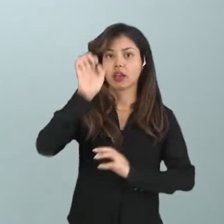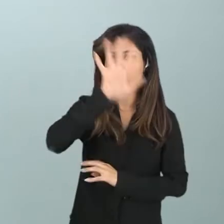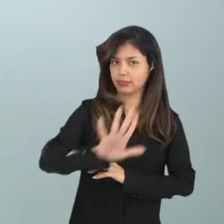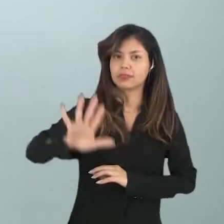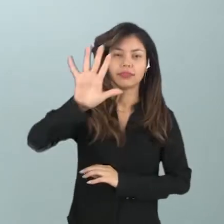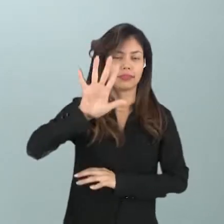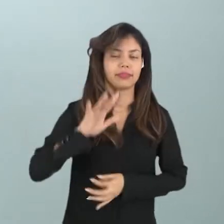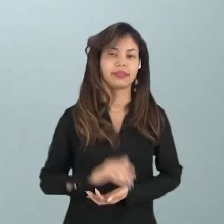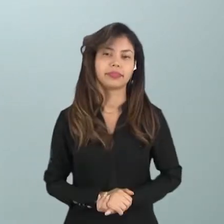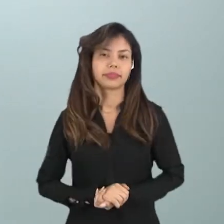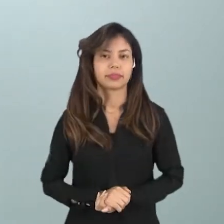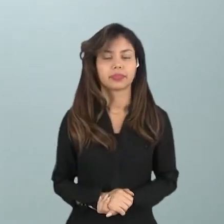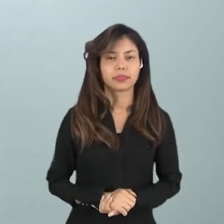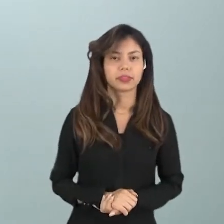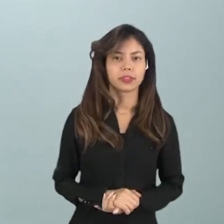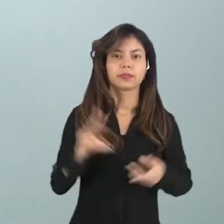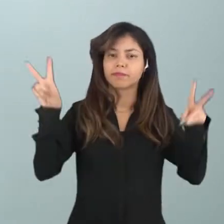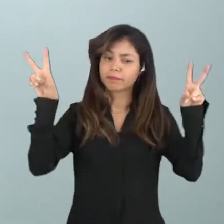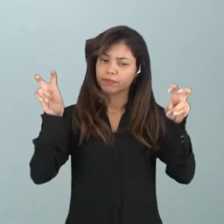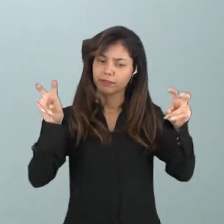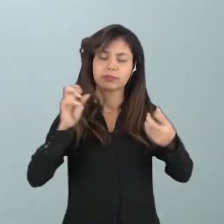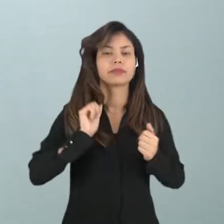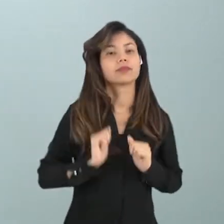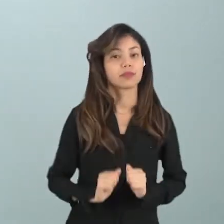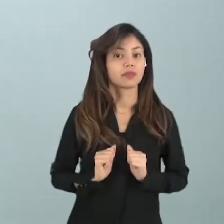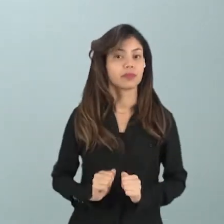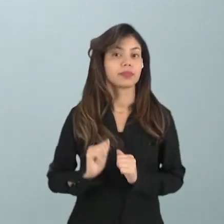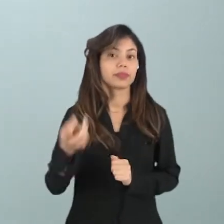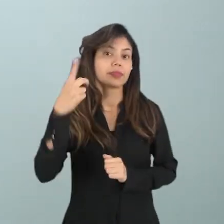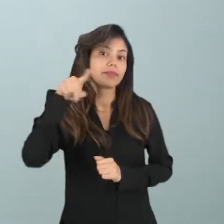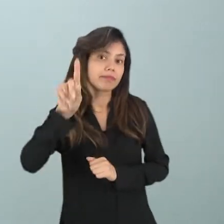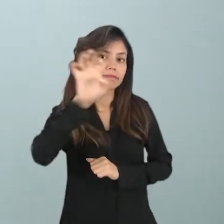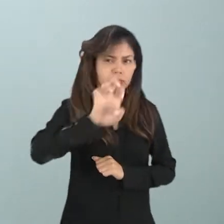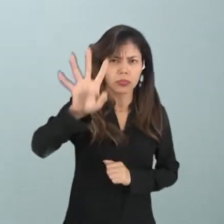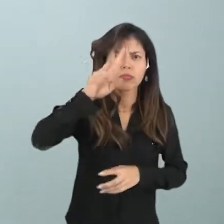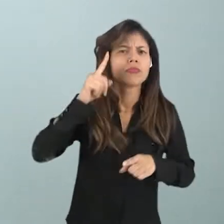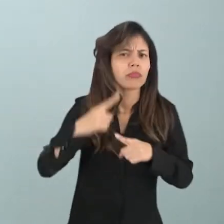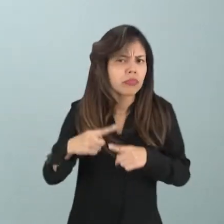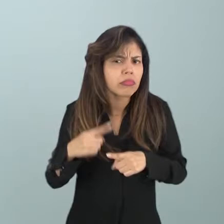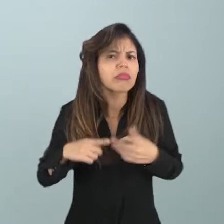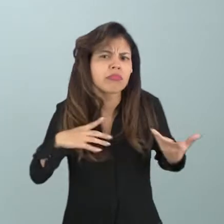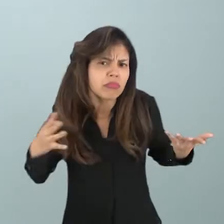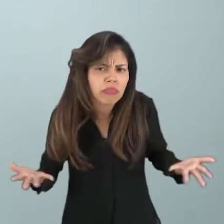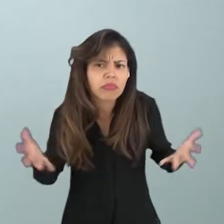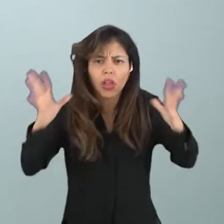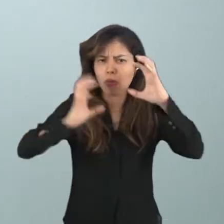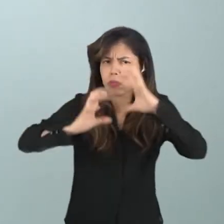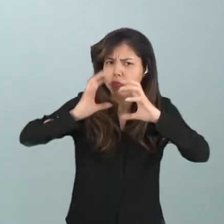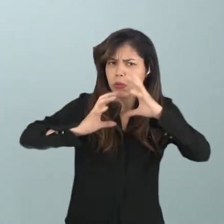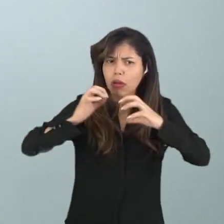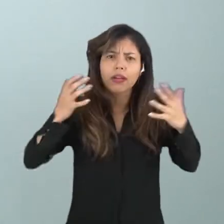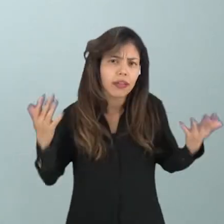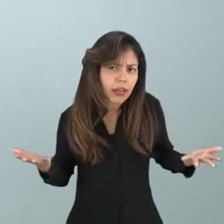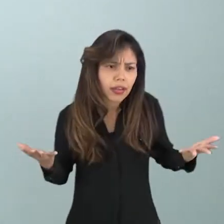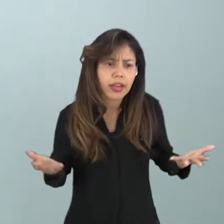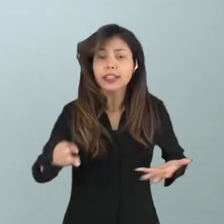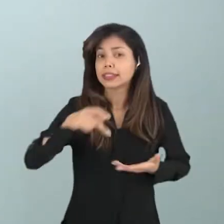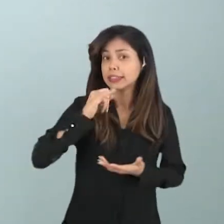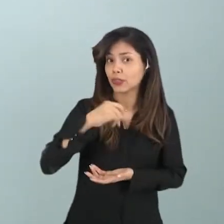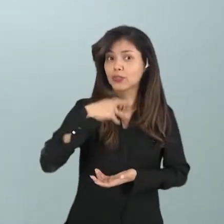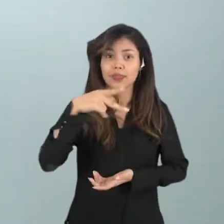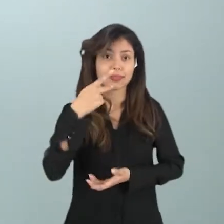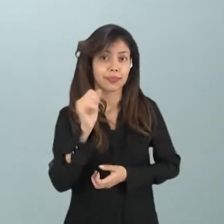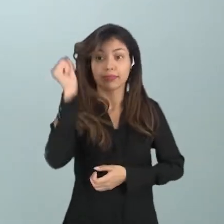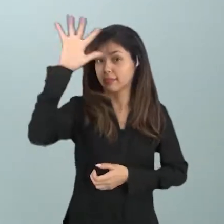conflitos na Europa. Um assunto que você pode assim, e na Europa tem conflitos, não é verdade? Geralmente se ouve falar de conflitos